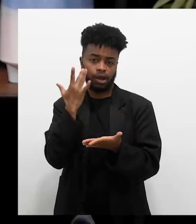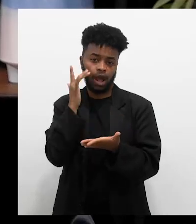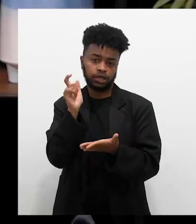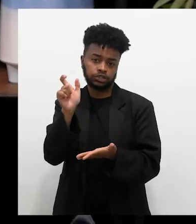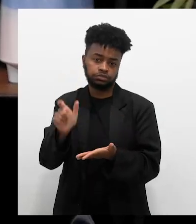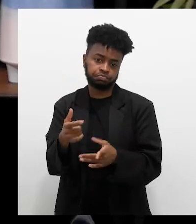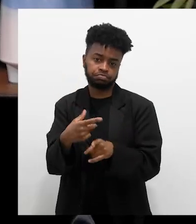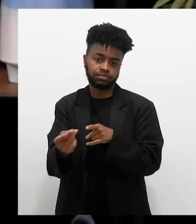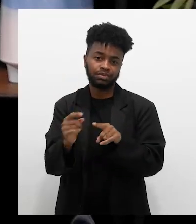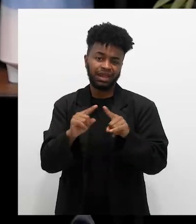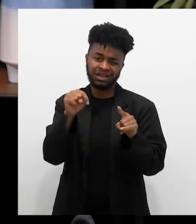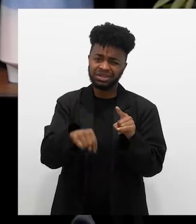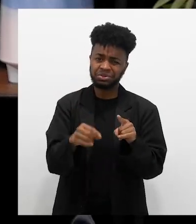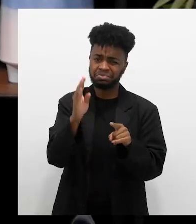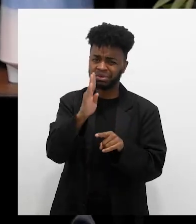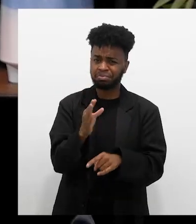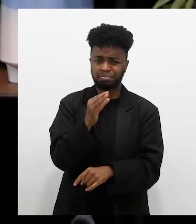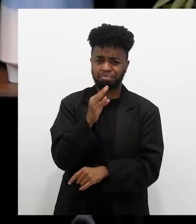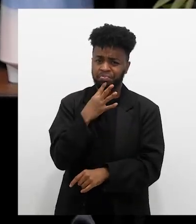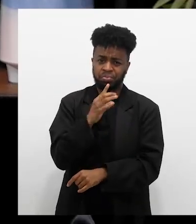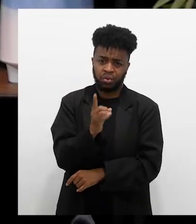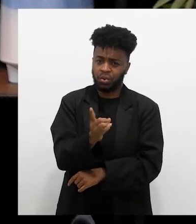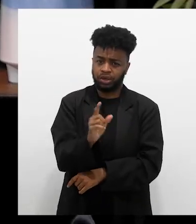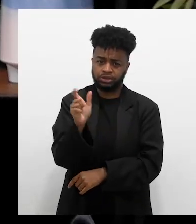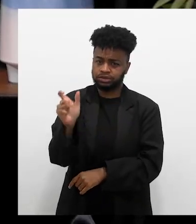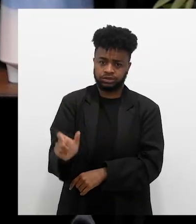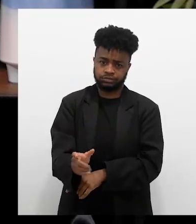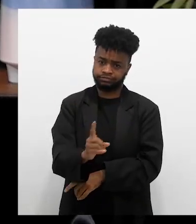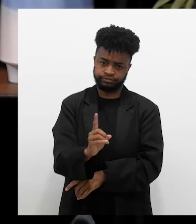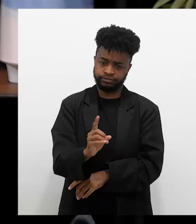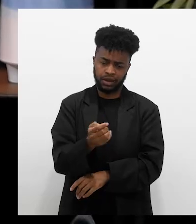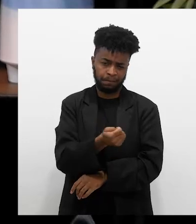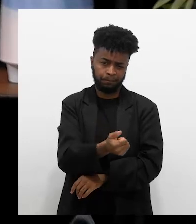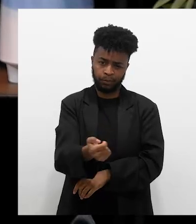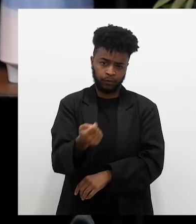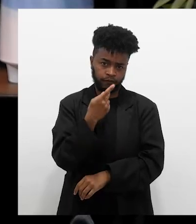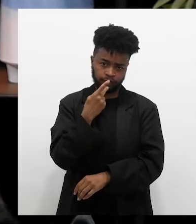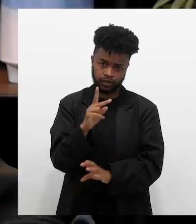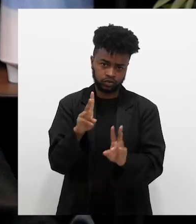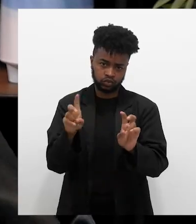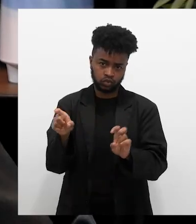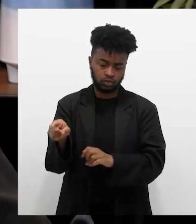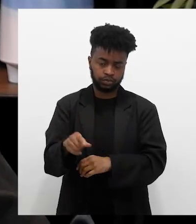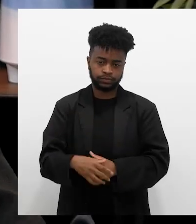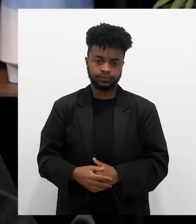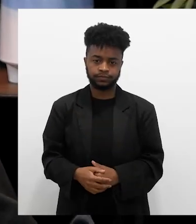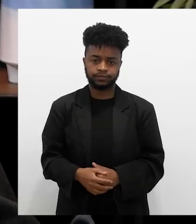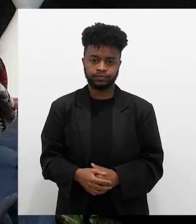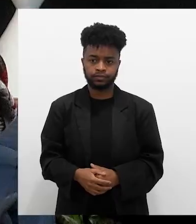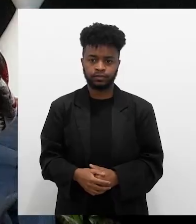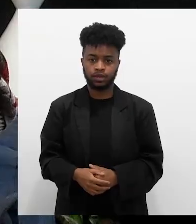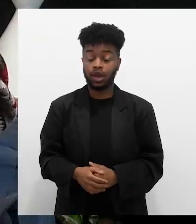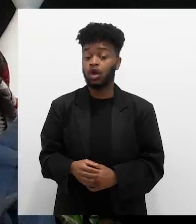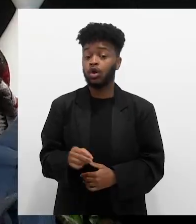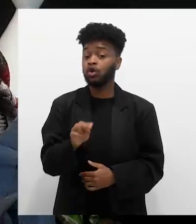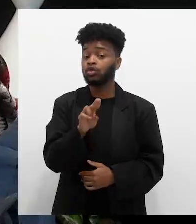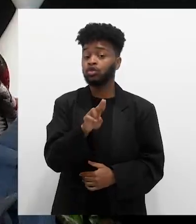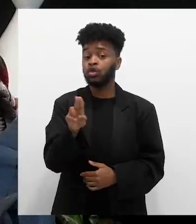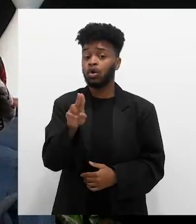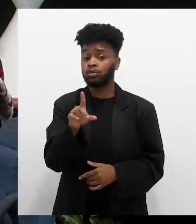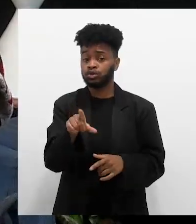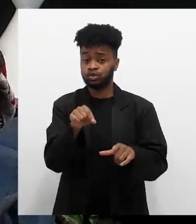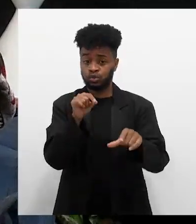nomes considerados. Aqui no Brasil, nem se falava no nome dele. Praticamente não se falava, muito pouco no nome dele. A escolha do